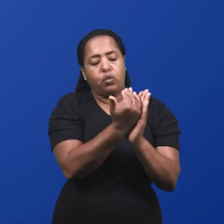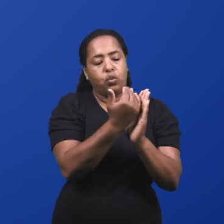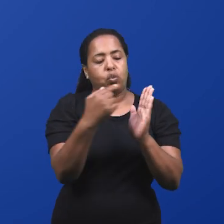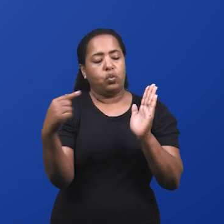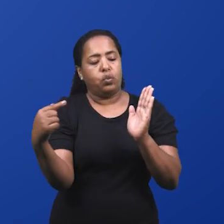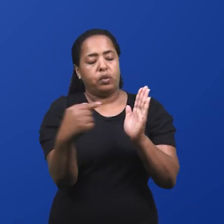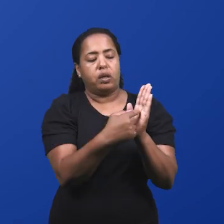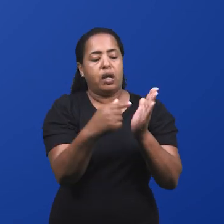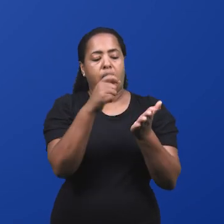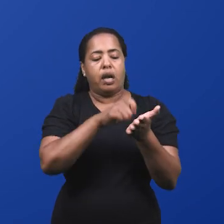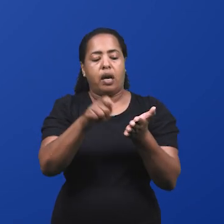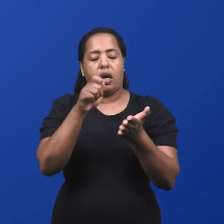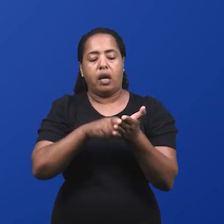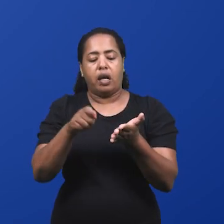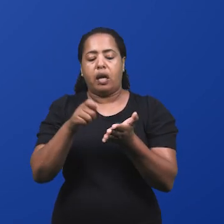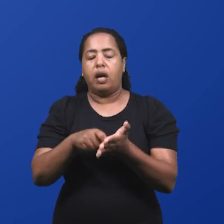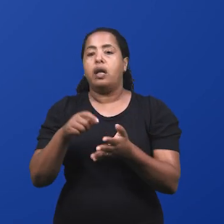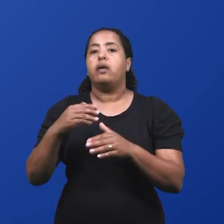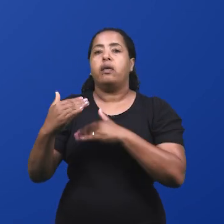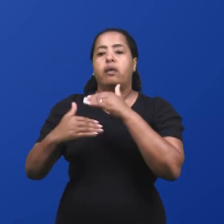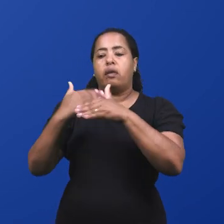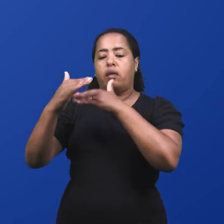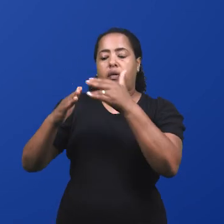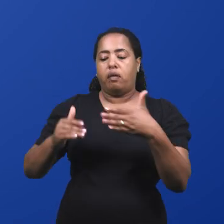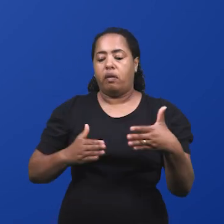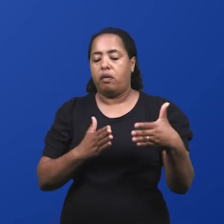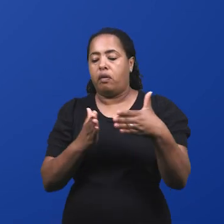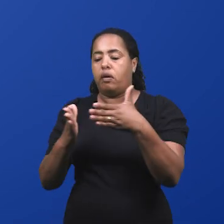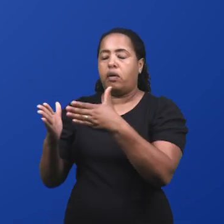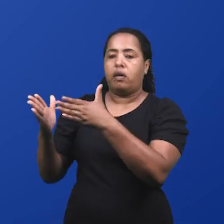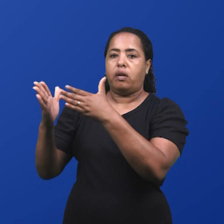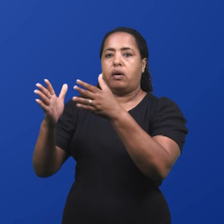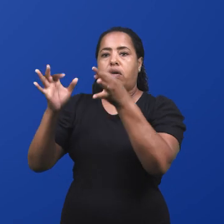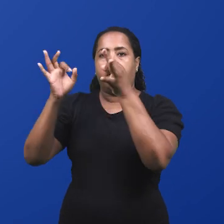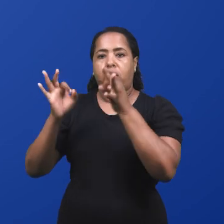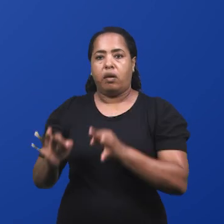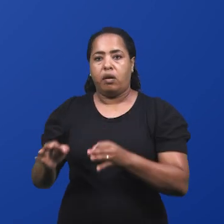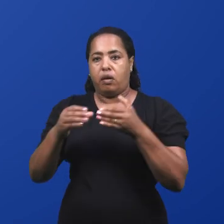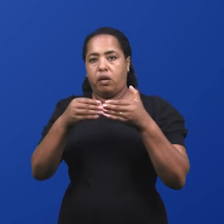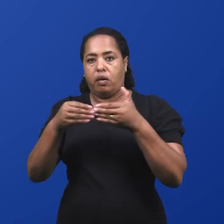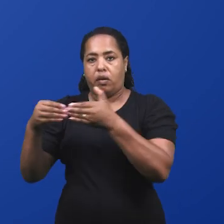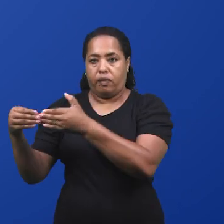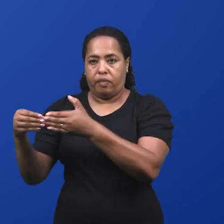então farás prosperar o teu caminho e então prudentemente te conduzirá.